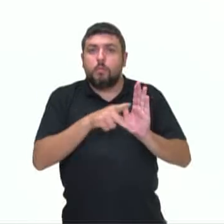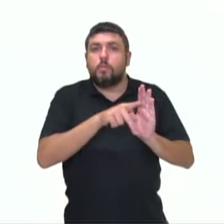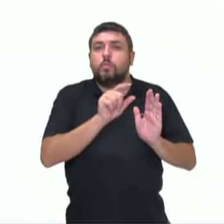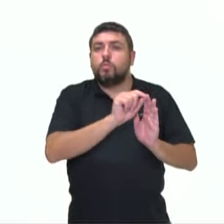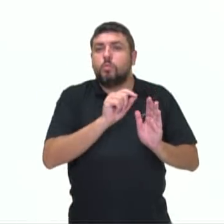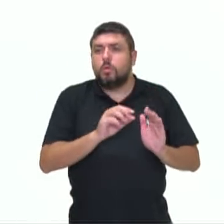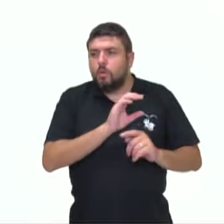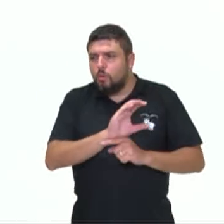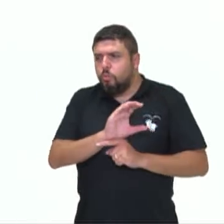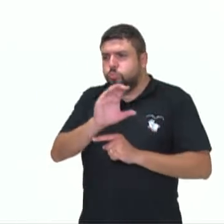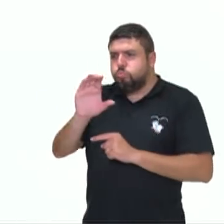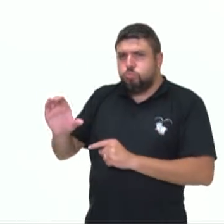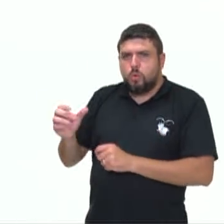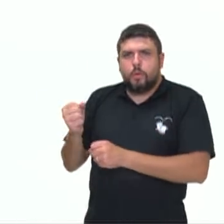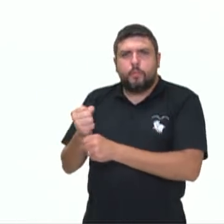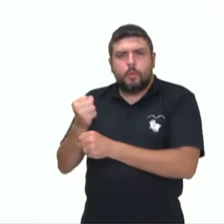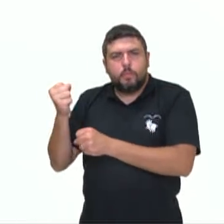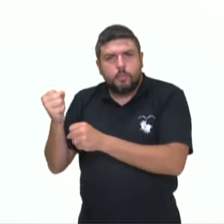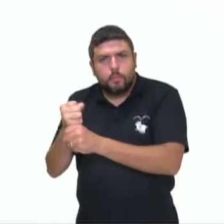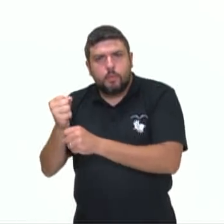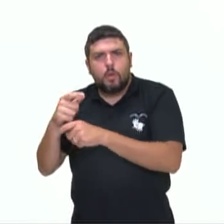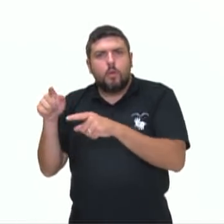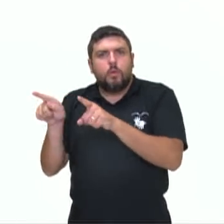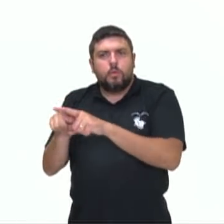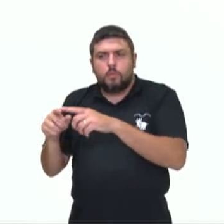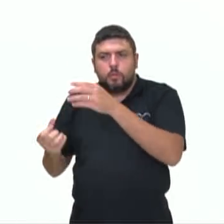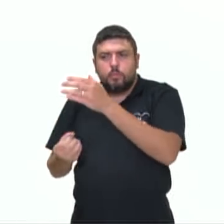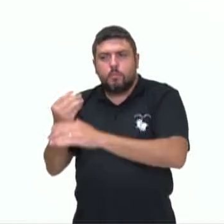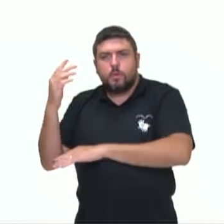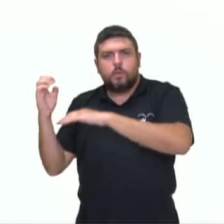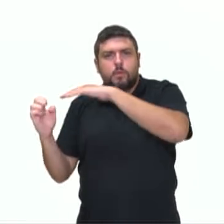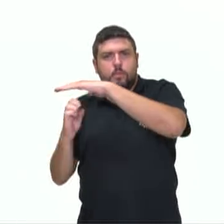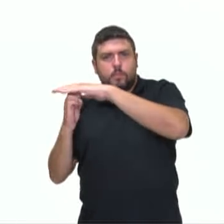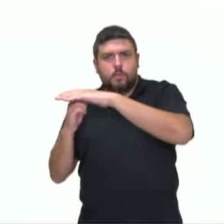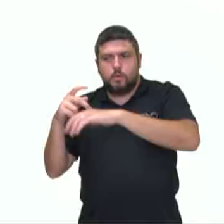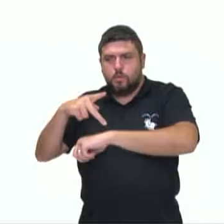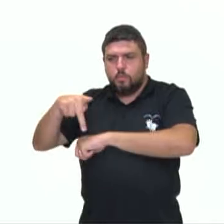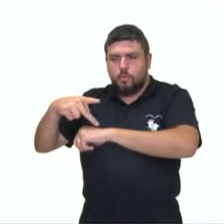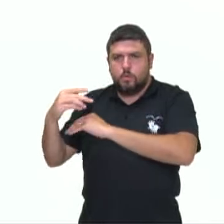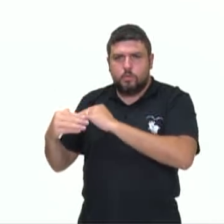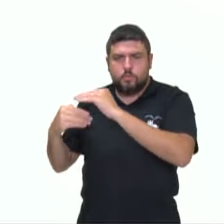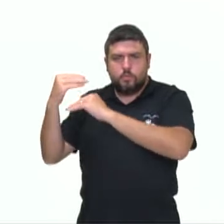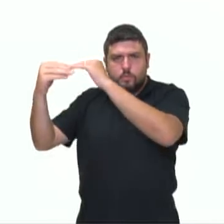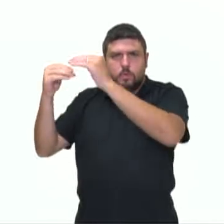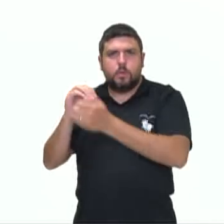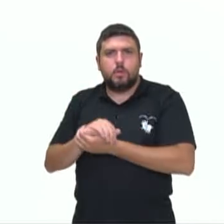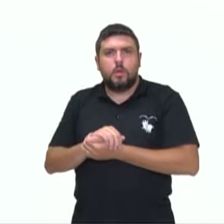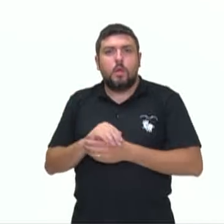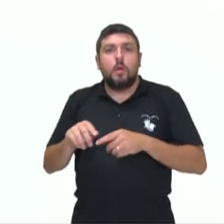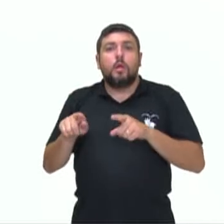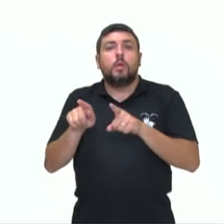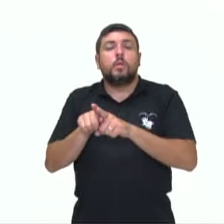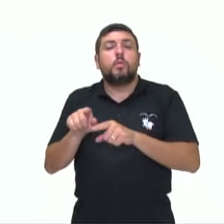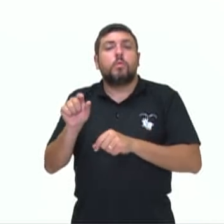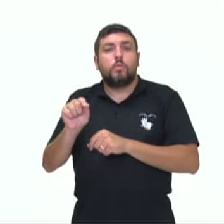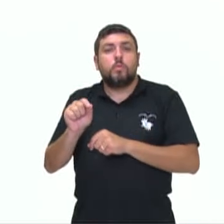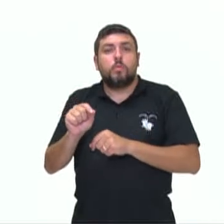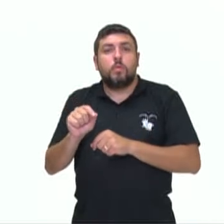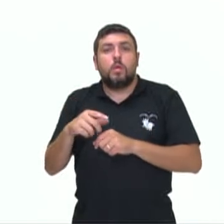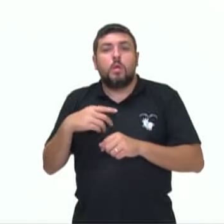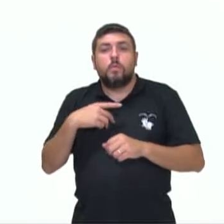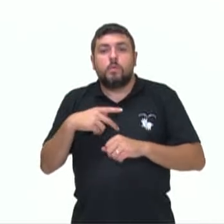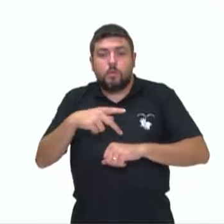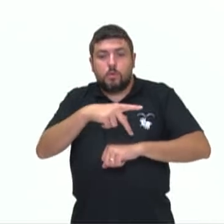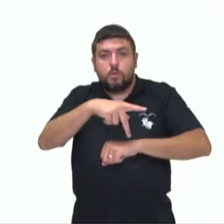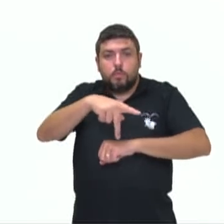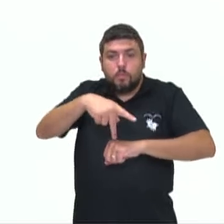às obras e empreendimentos em países que estão em desenvolvimento, bem como também para aqueles países que são menos